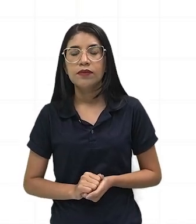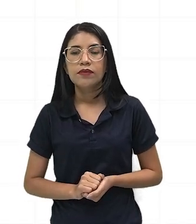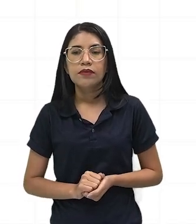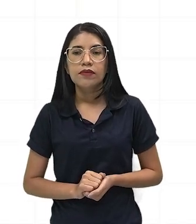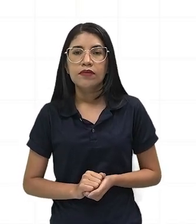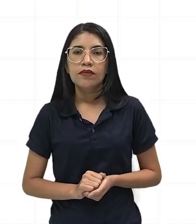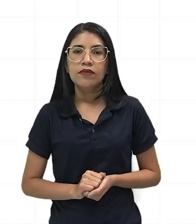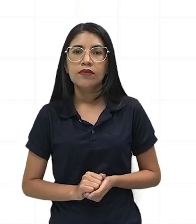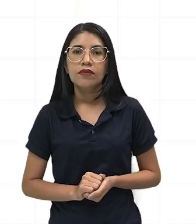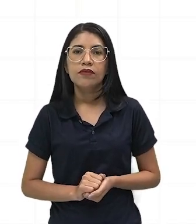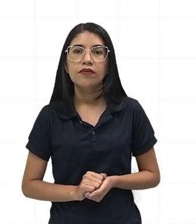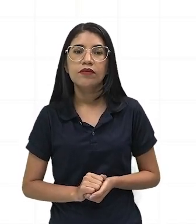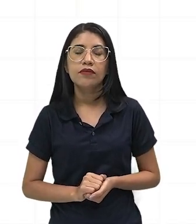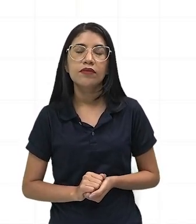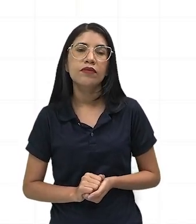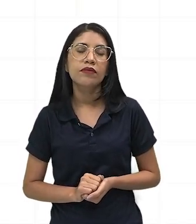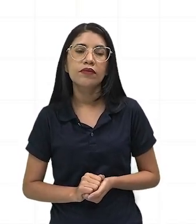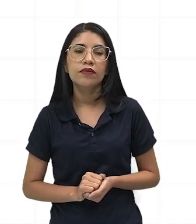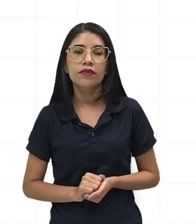de 0 a 14 anos.